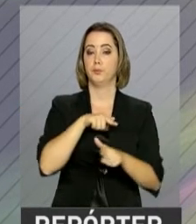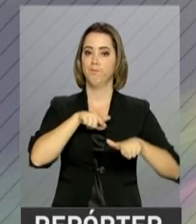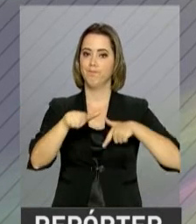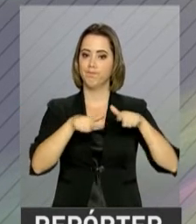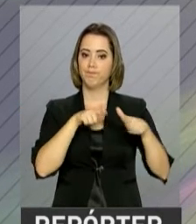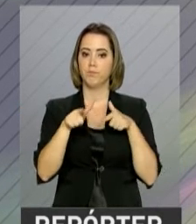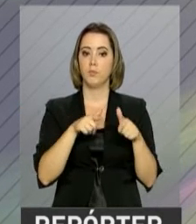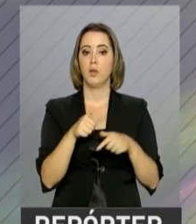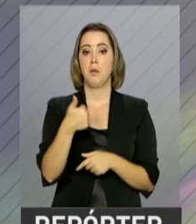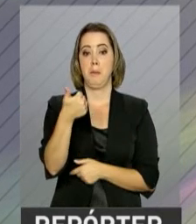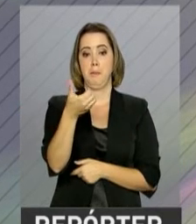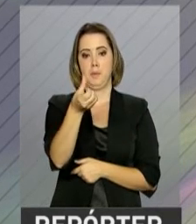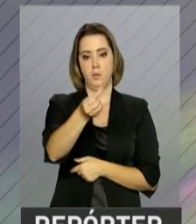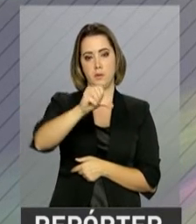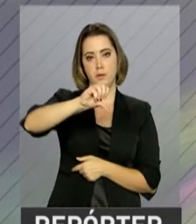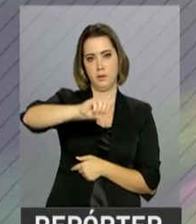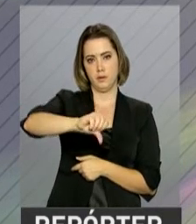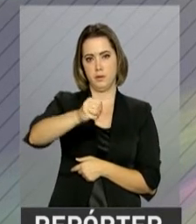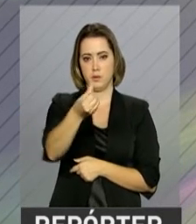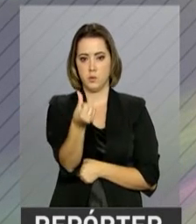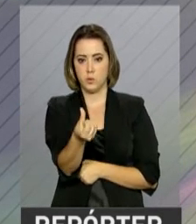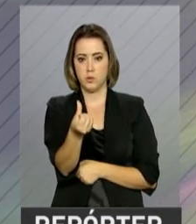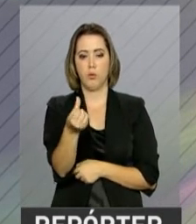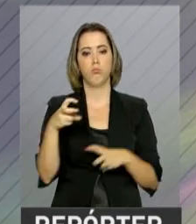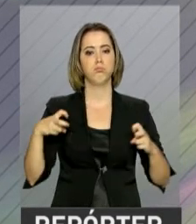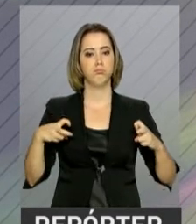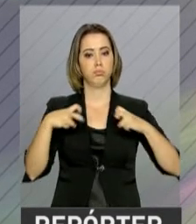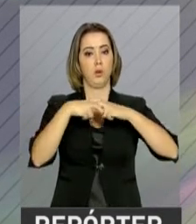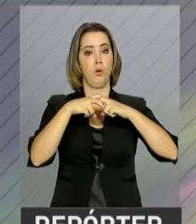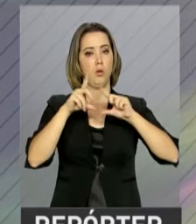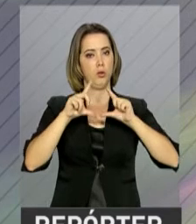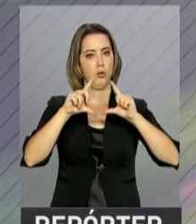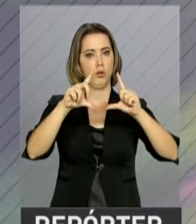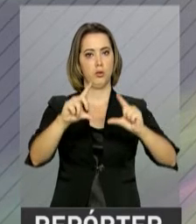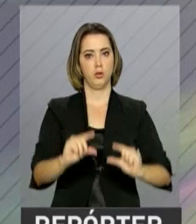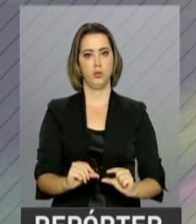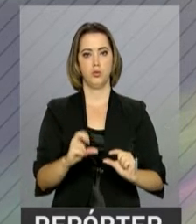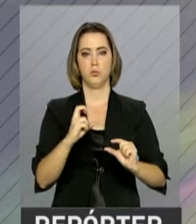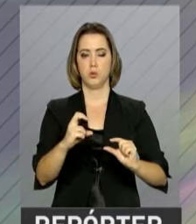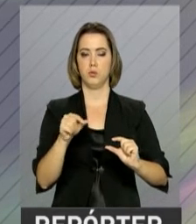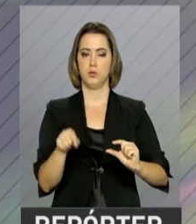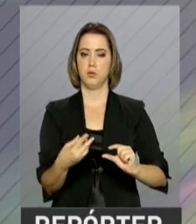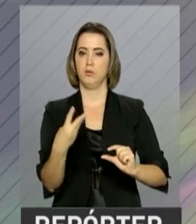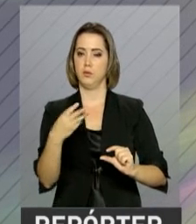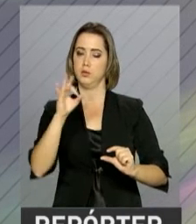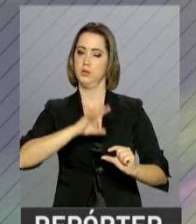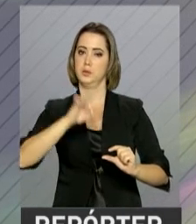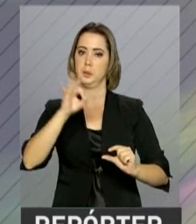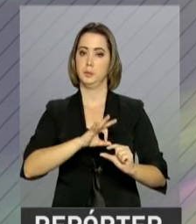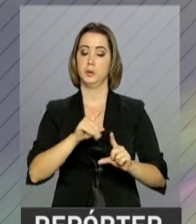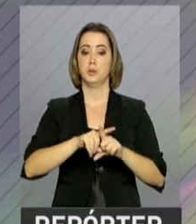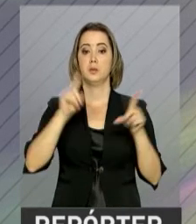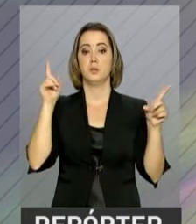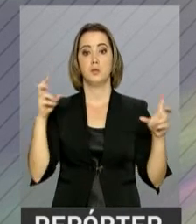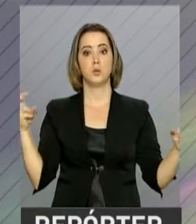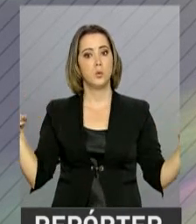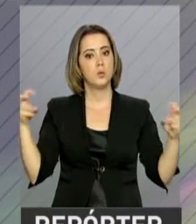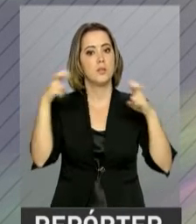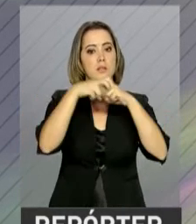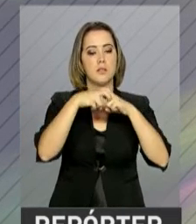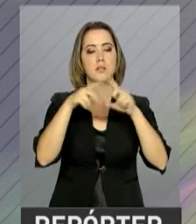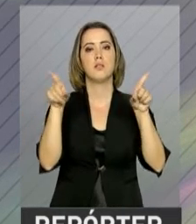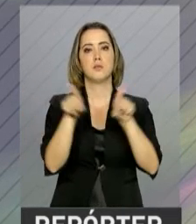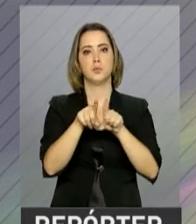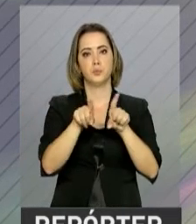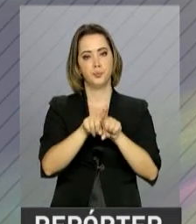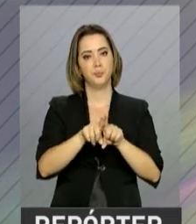1696 acidentes uma redução de 5,3 por cento em relação a 2006 os acidentes graves também diminuíram